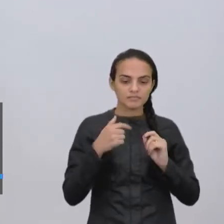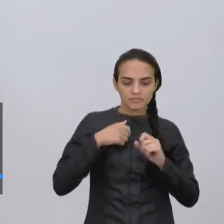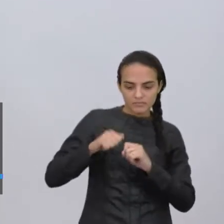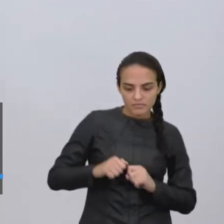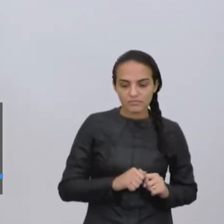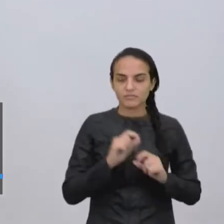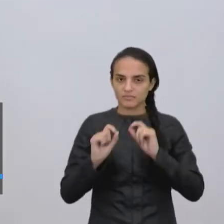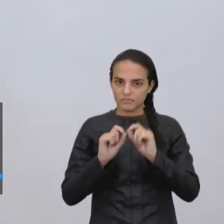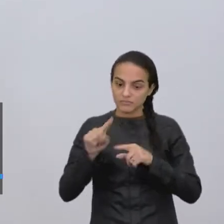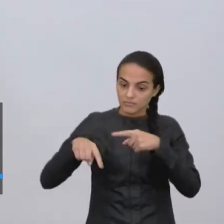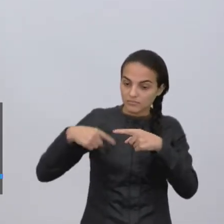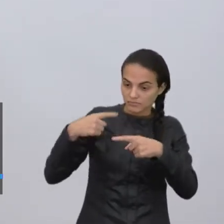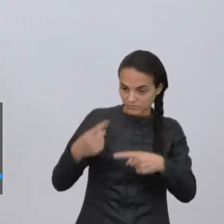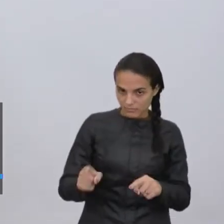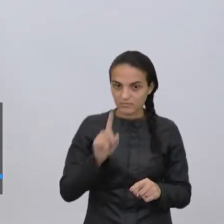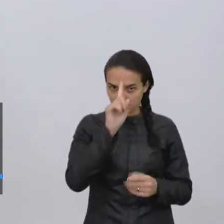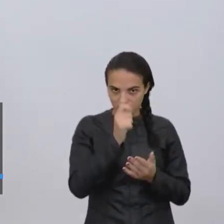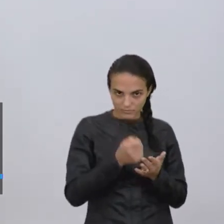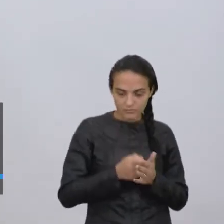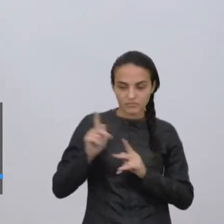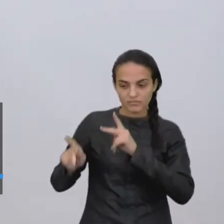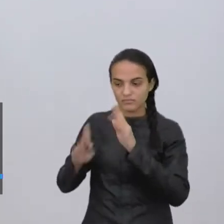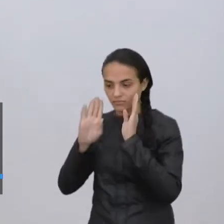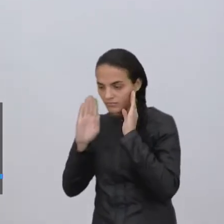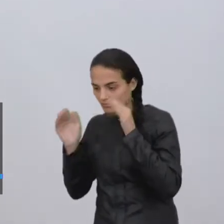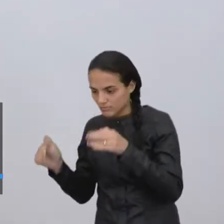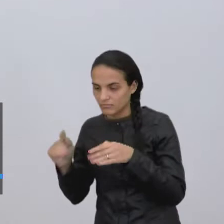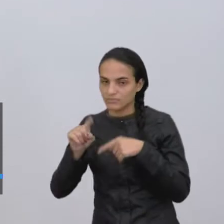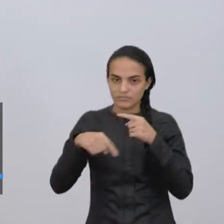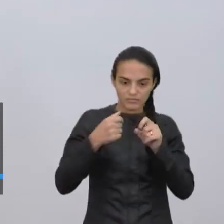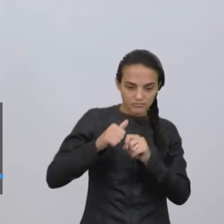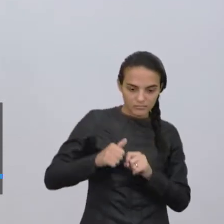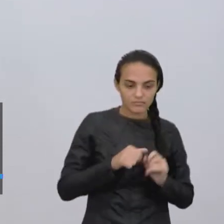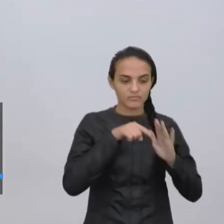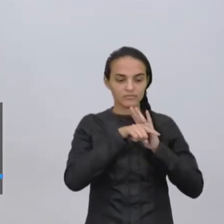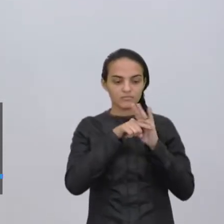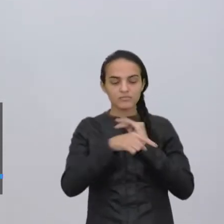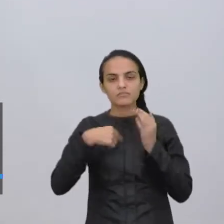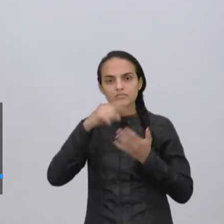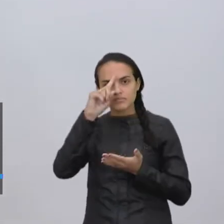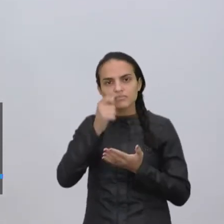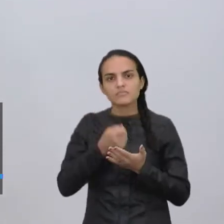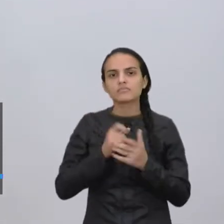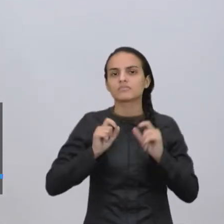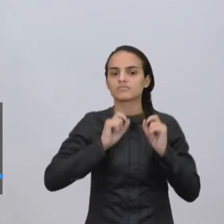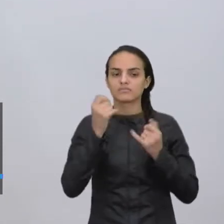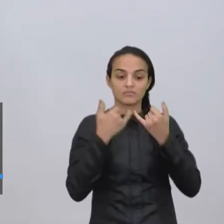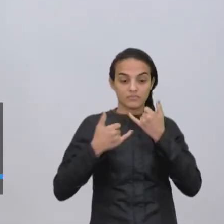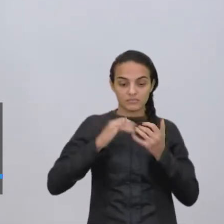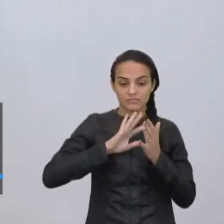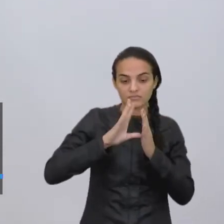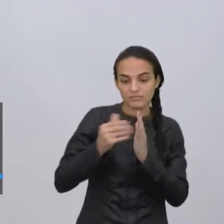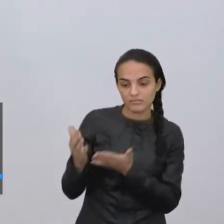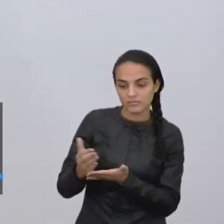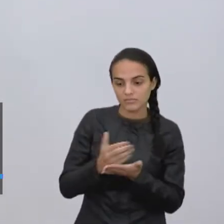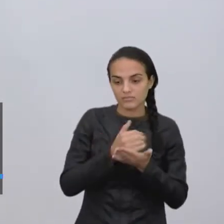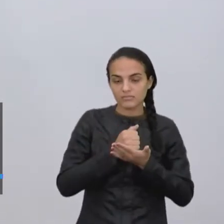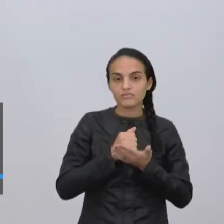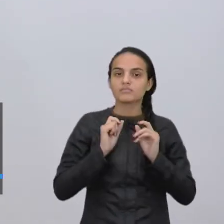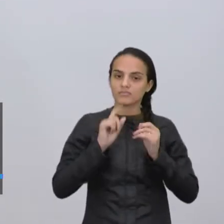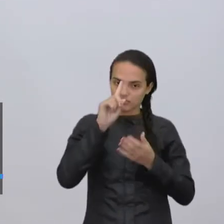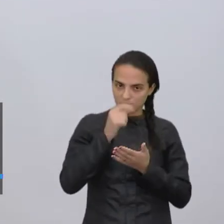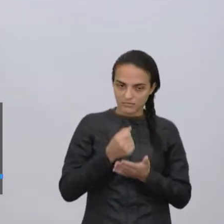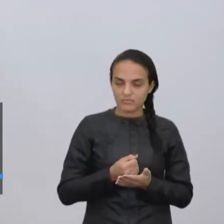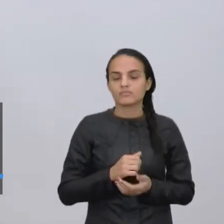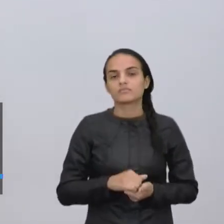fazer depois de decidir o público-alvo, depois de realizar a pesquisa? O que eu vou fazer com essas informações todas coletadas? Isso é a tomada de